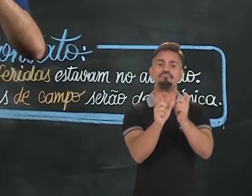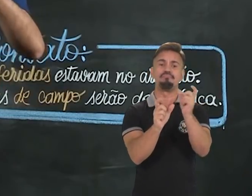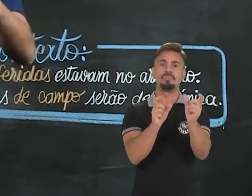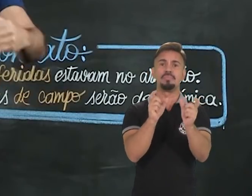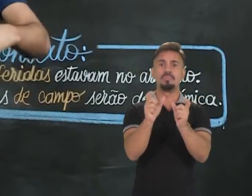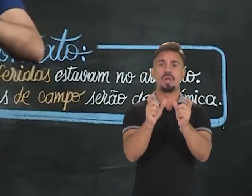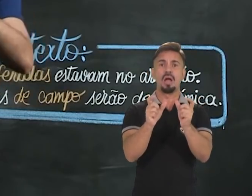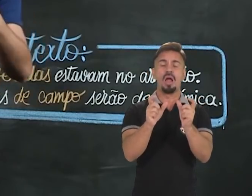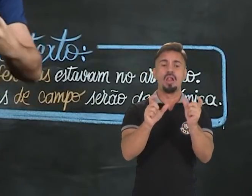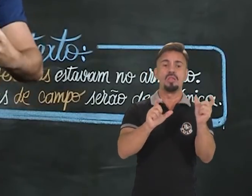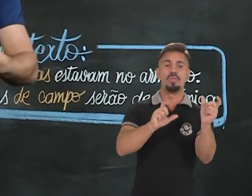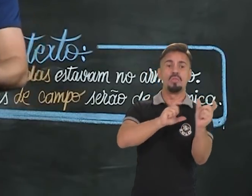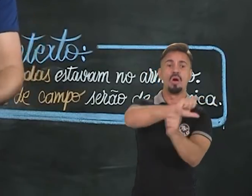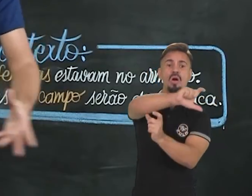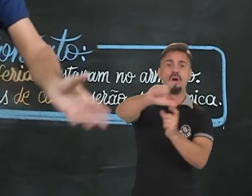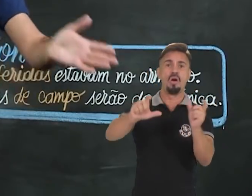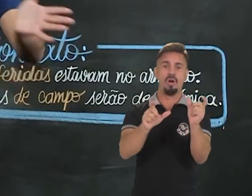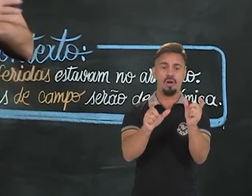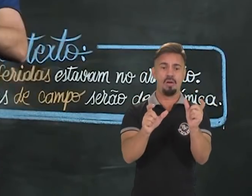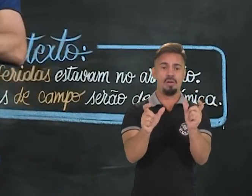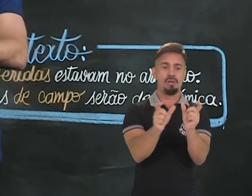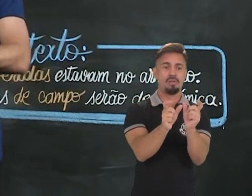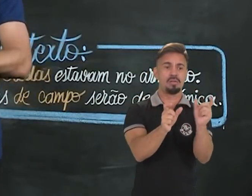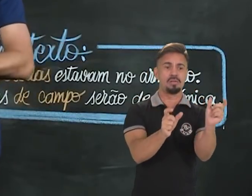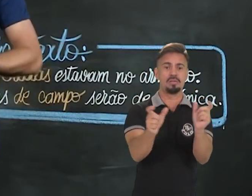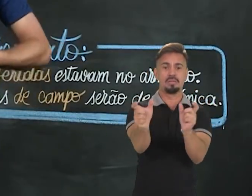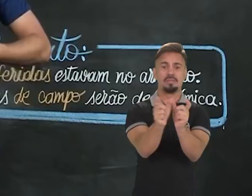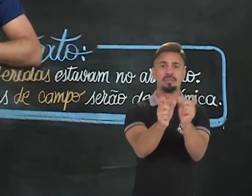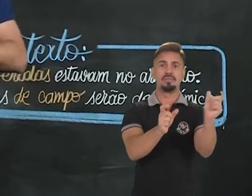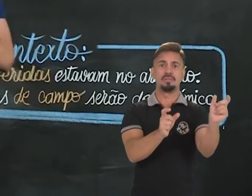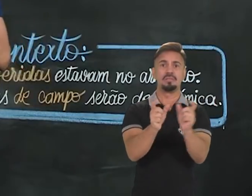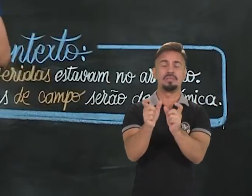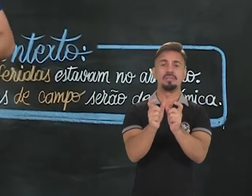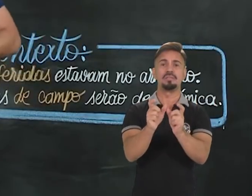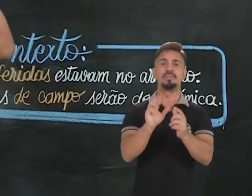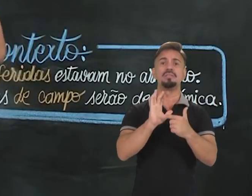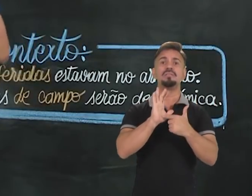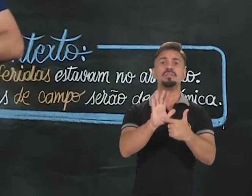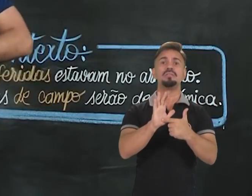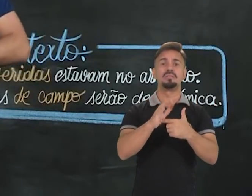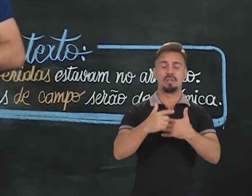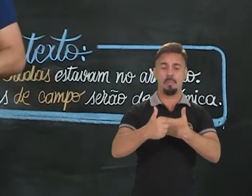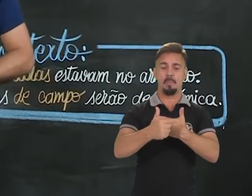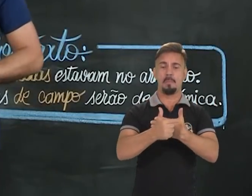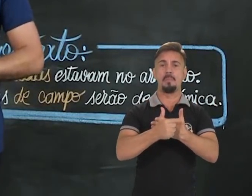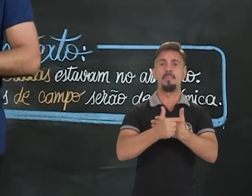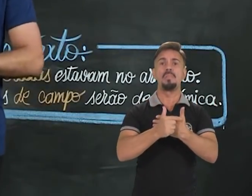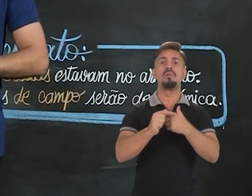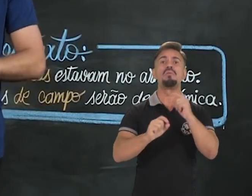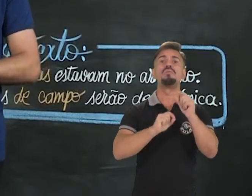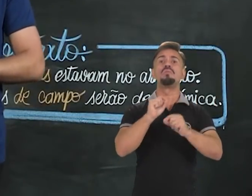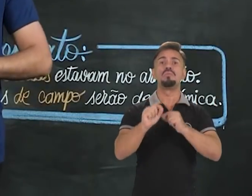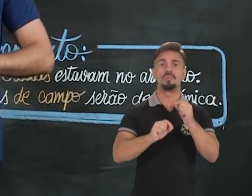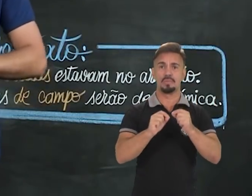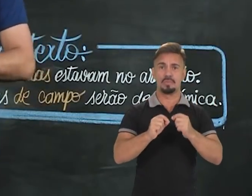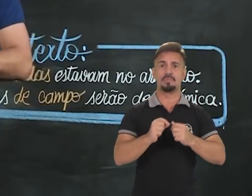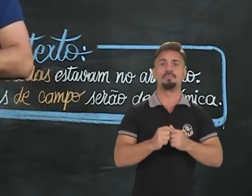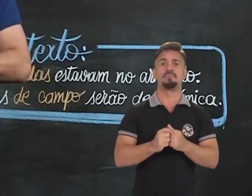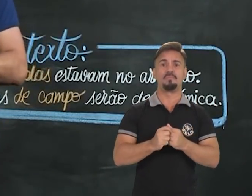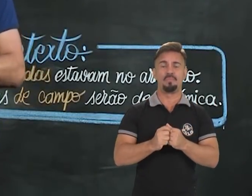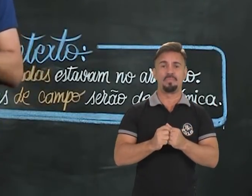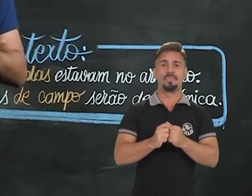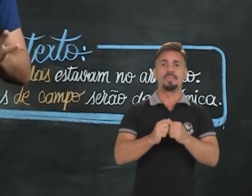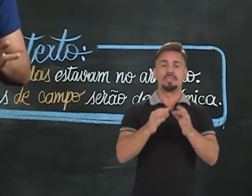quando elas vão conviver com outras palavras, elas vão precisar se relacionar, elas vão representar papéis. papéis esses que a gente vai chamar de